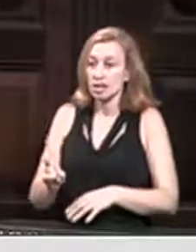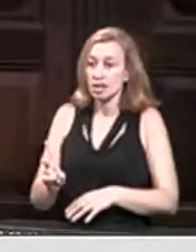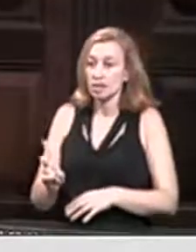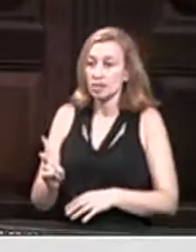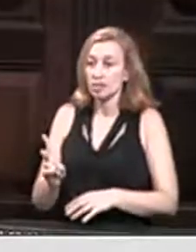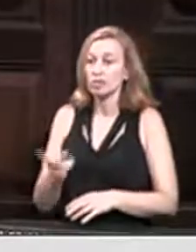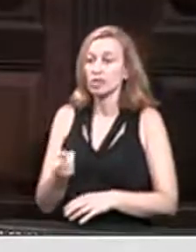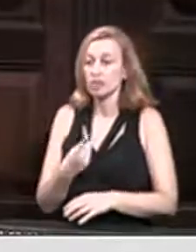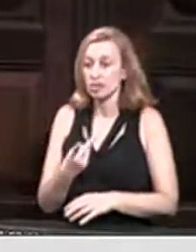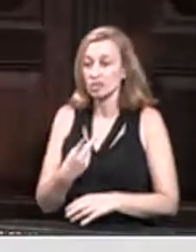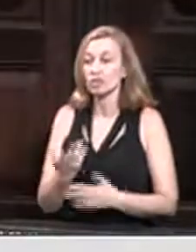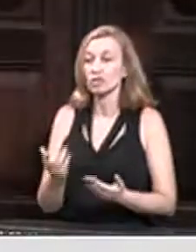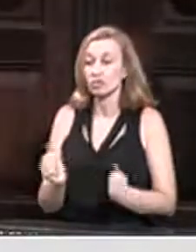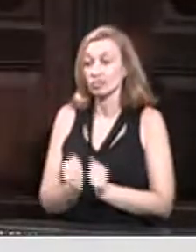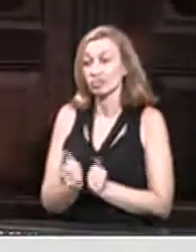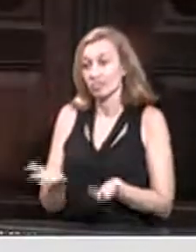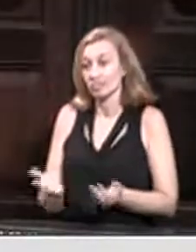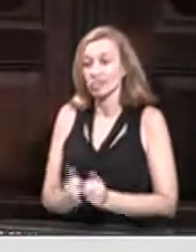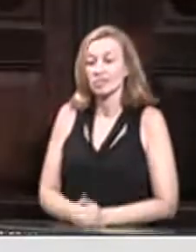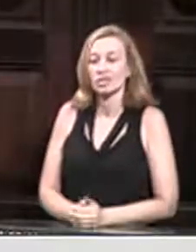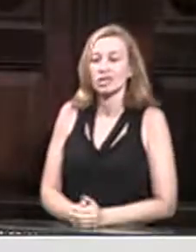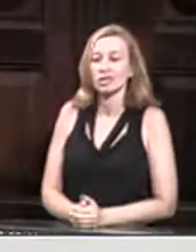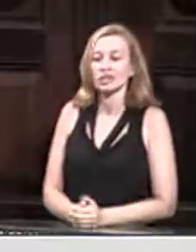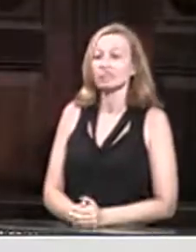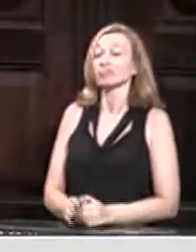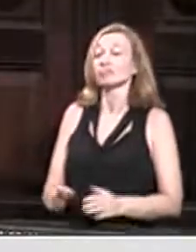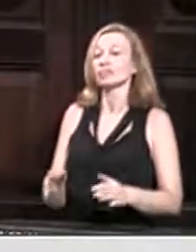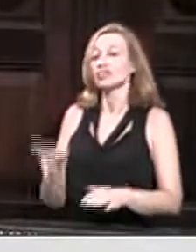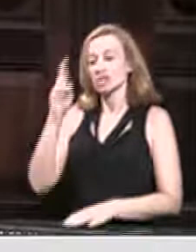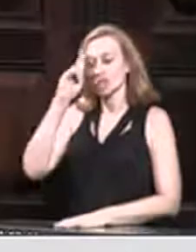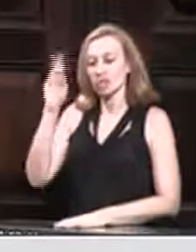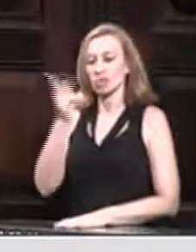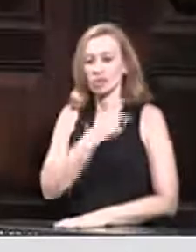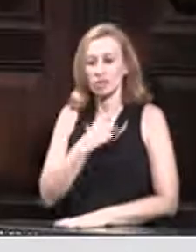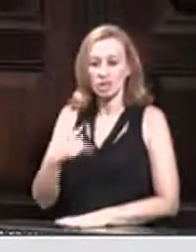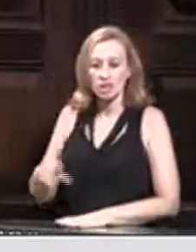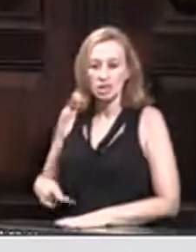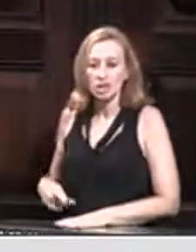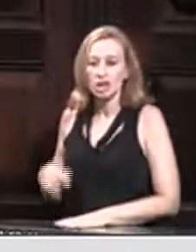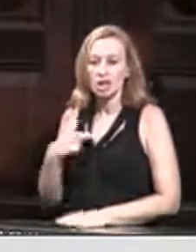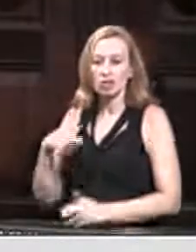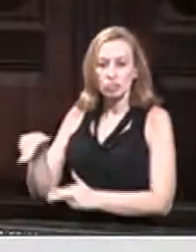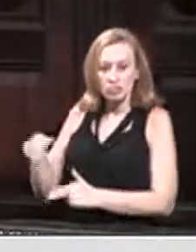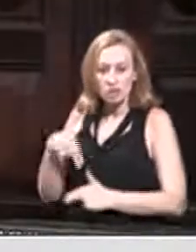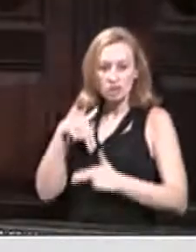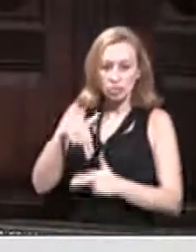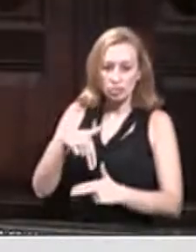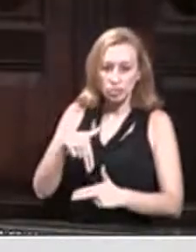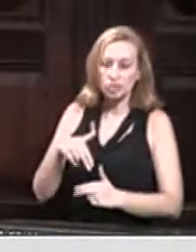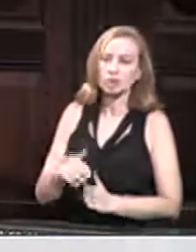2 parlamentares. Mas, senhor presidente, eu venho a esta tribuna